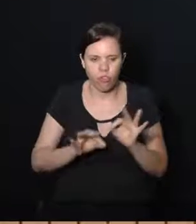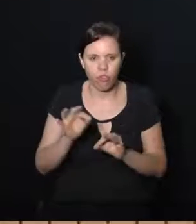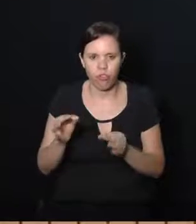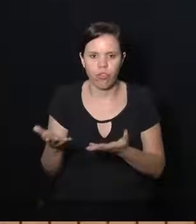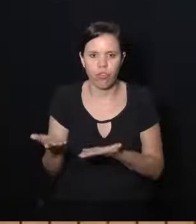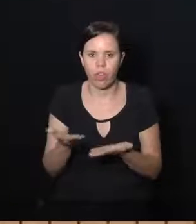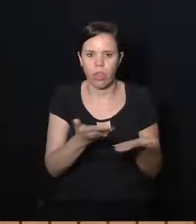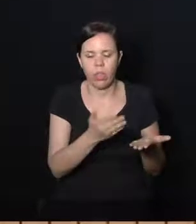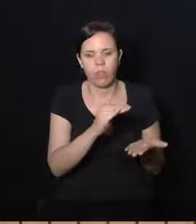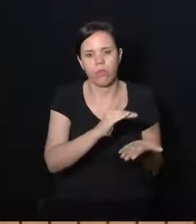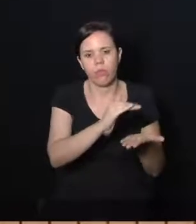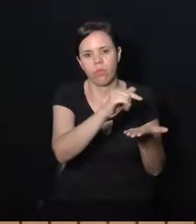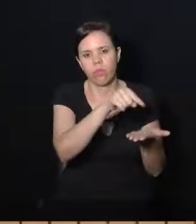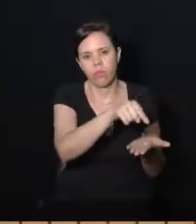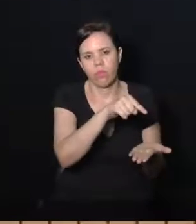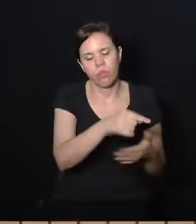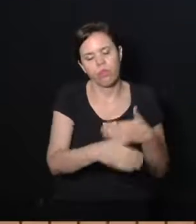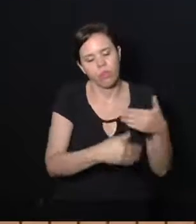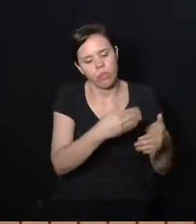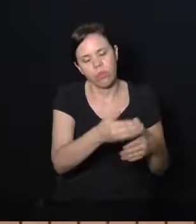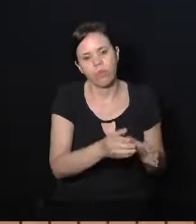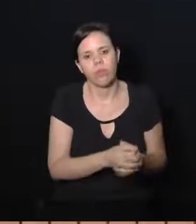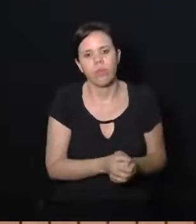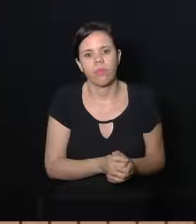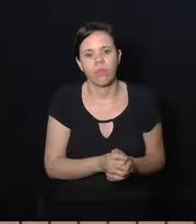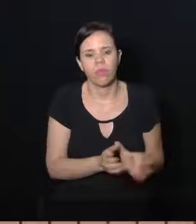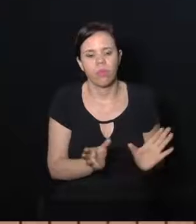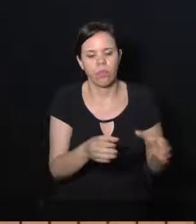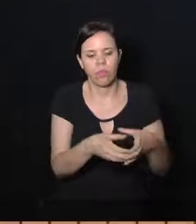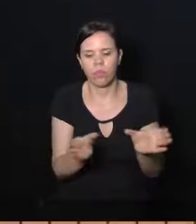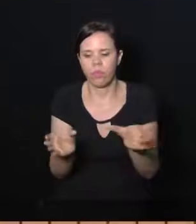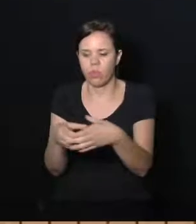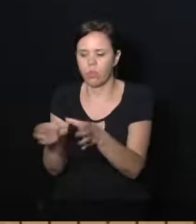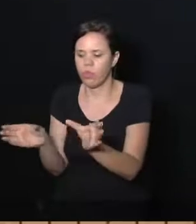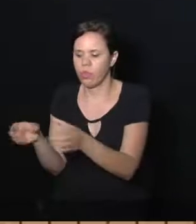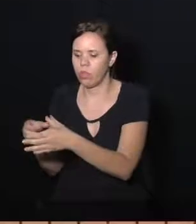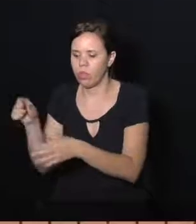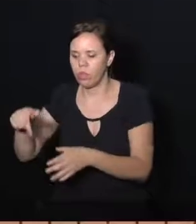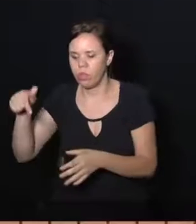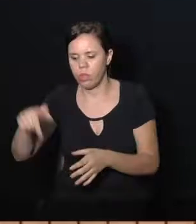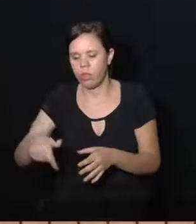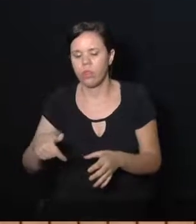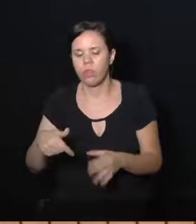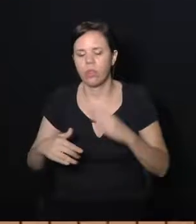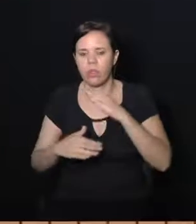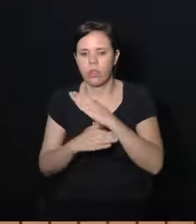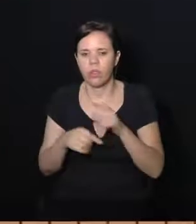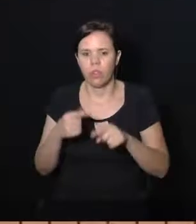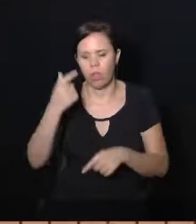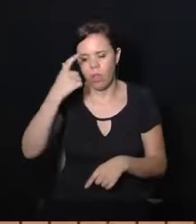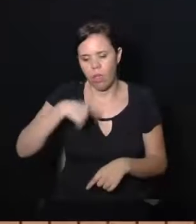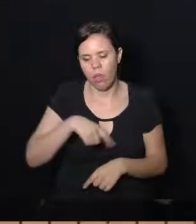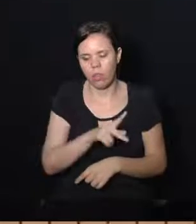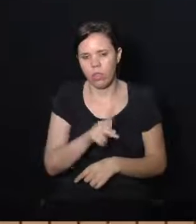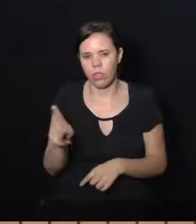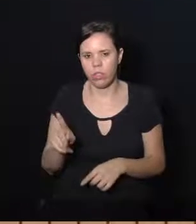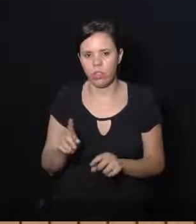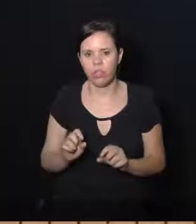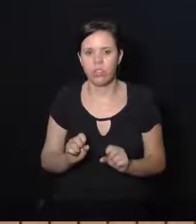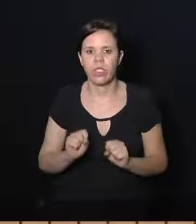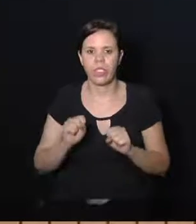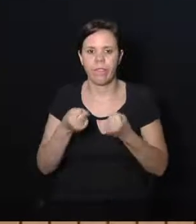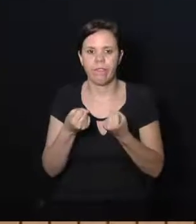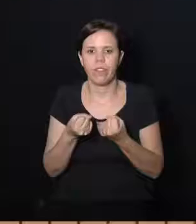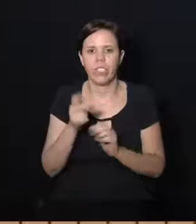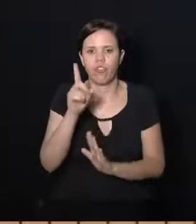caminha tramitando, né, nas outras comissões, né? E eu, como presidente da Comissão de Defesa dos Direitos do